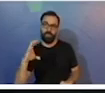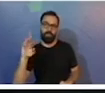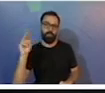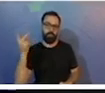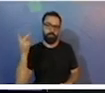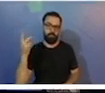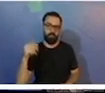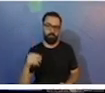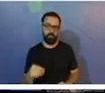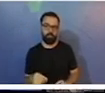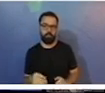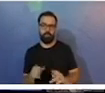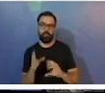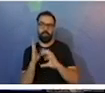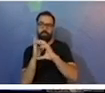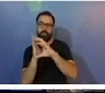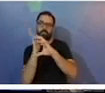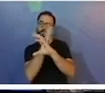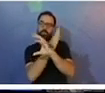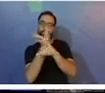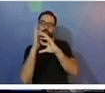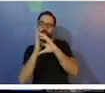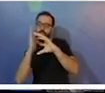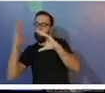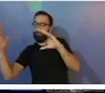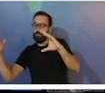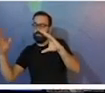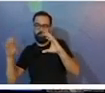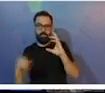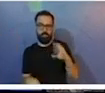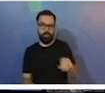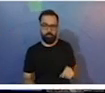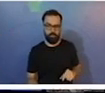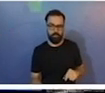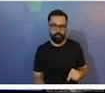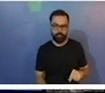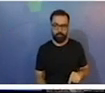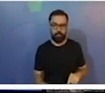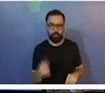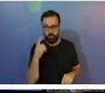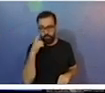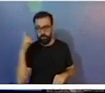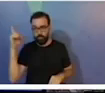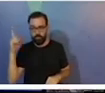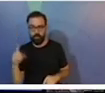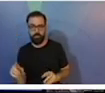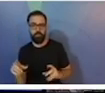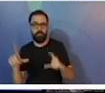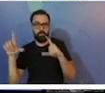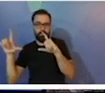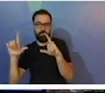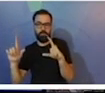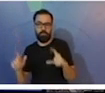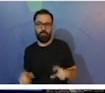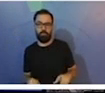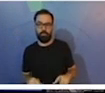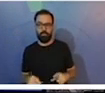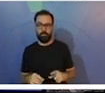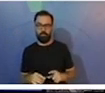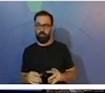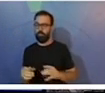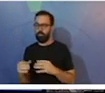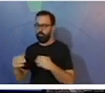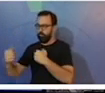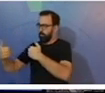oeste. Aqui mostra essa imagem que vocês têm na apostila, que de frente